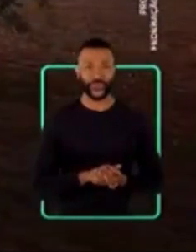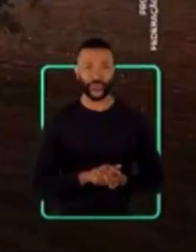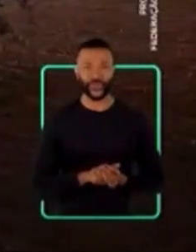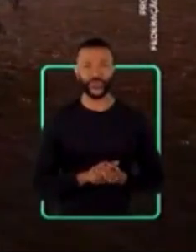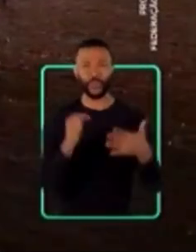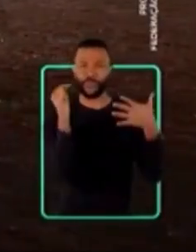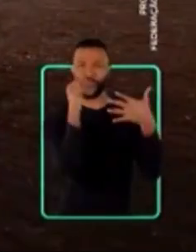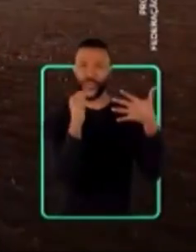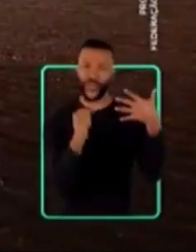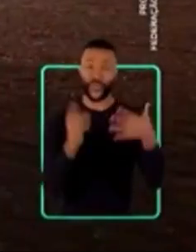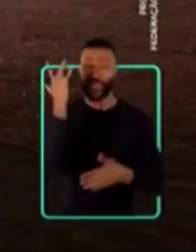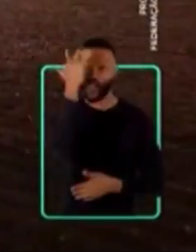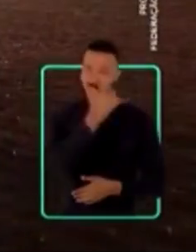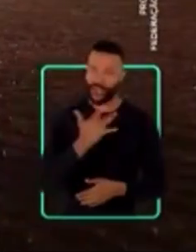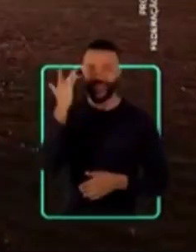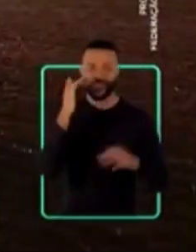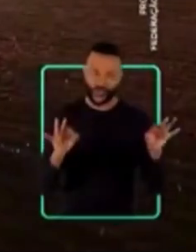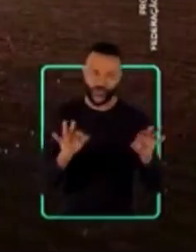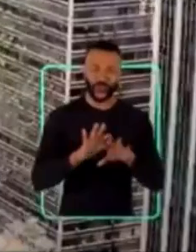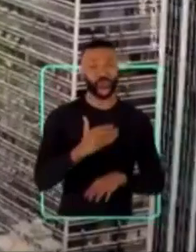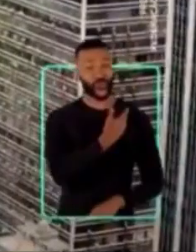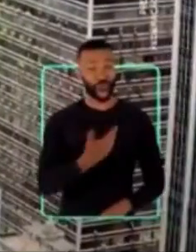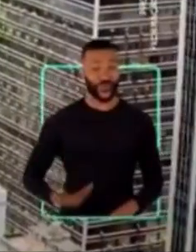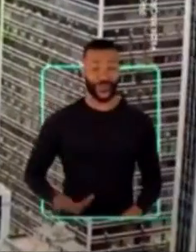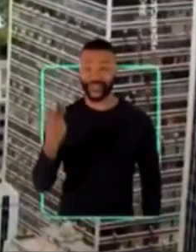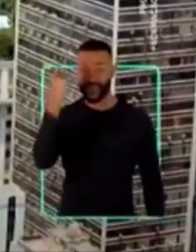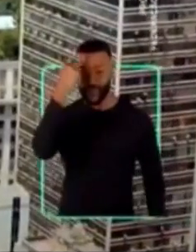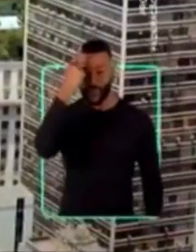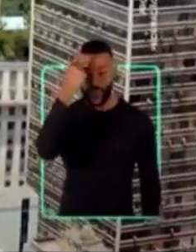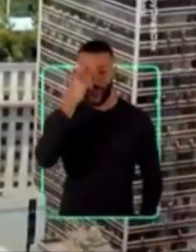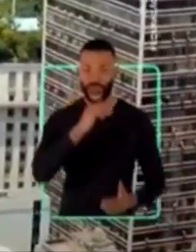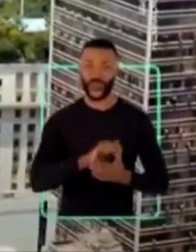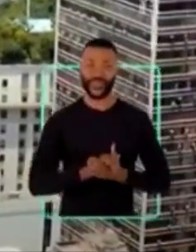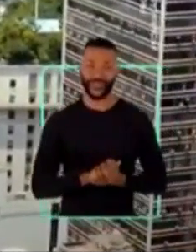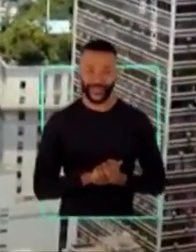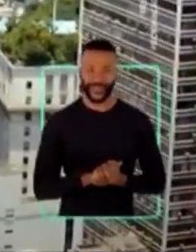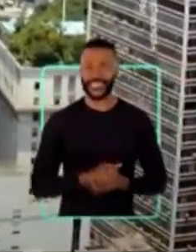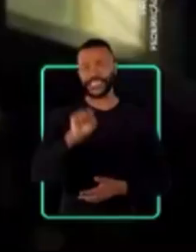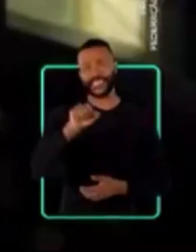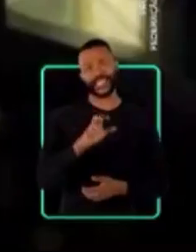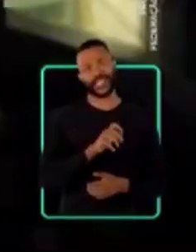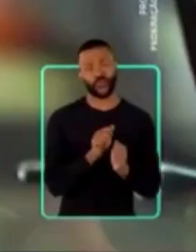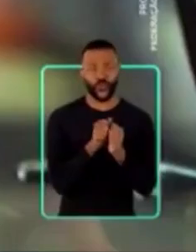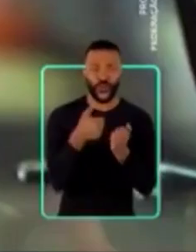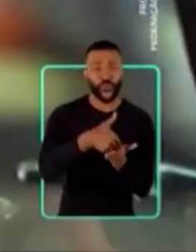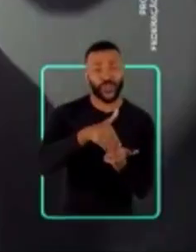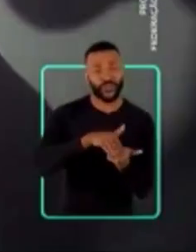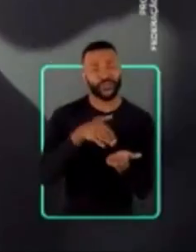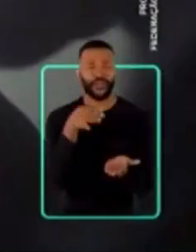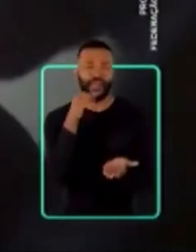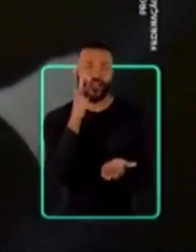É por tudo isso que Haddad está pronto para governar São Paulo. Sim, eu amo pão com manteiga e